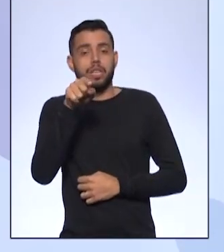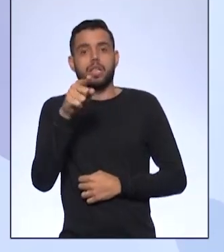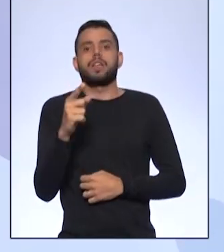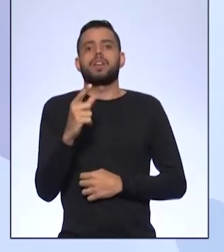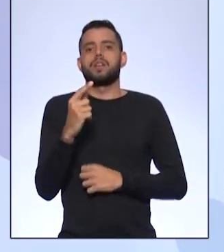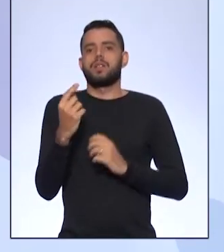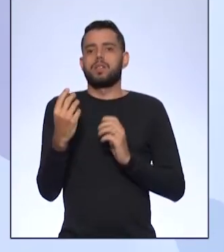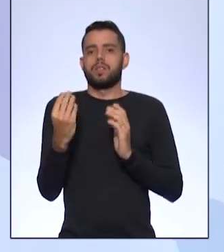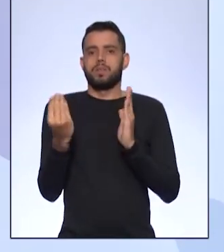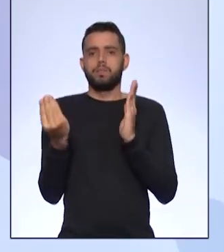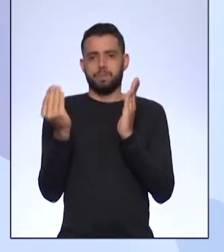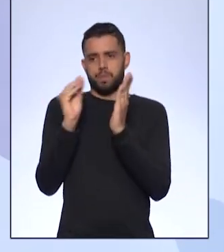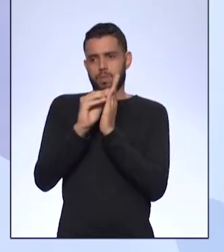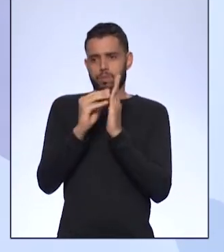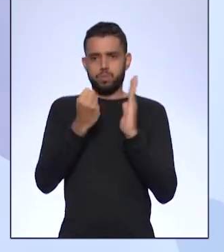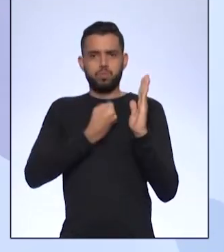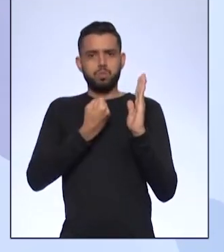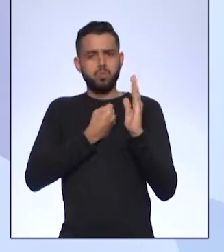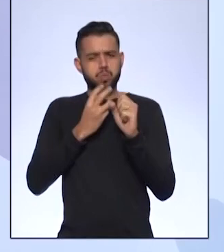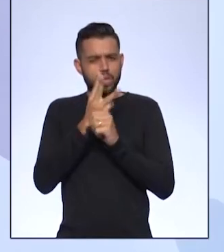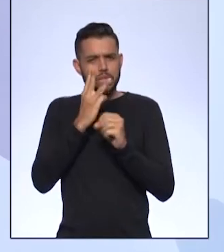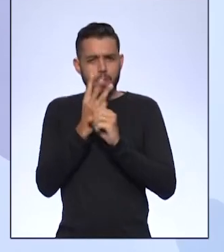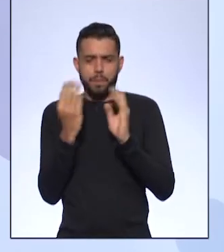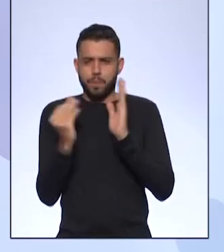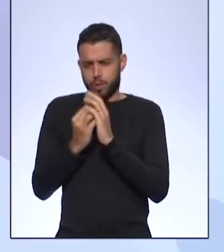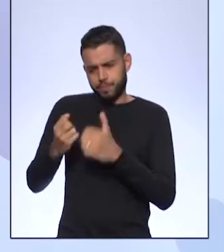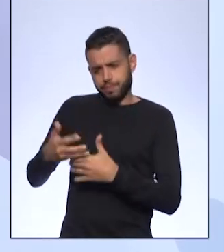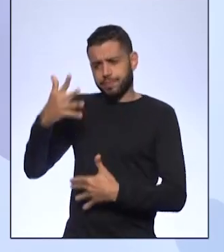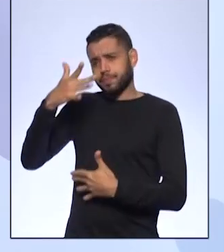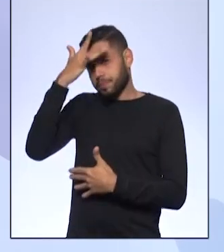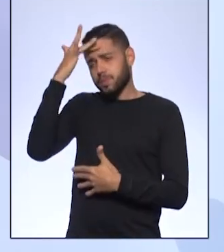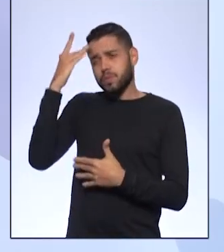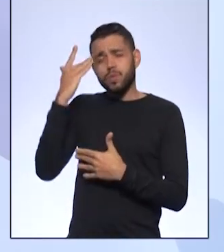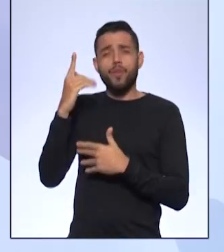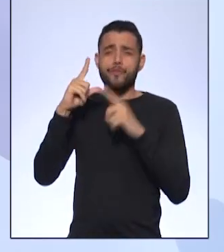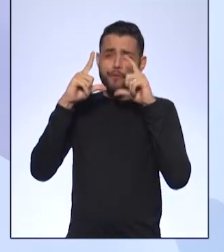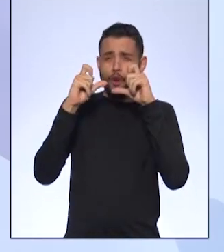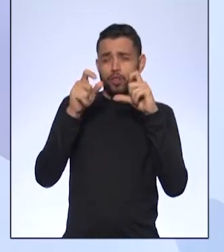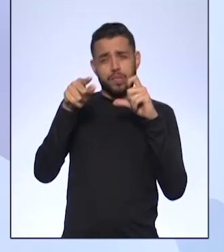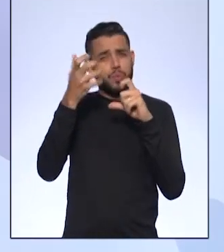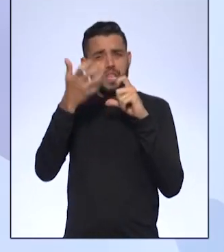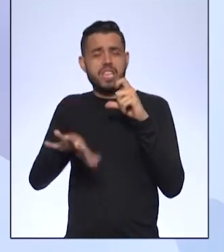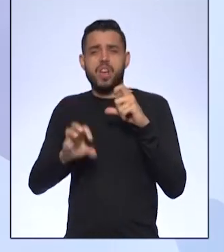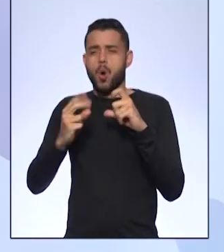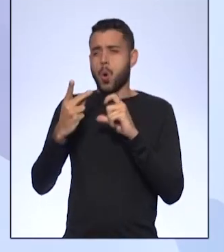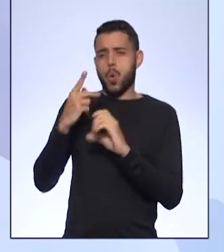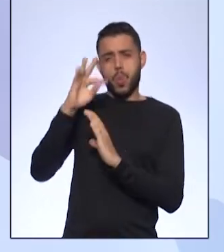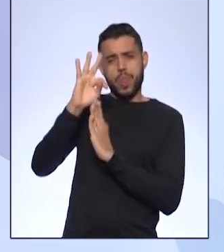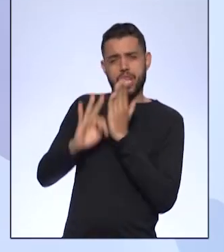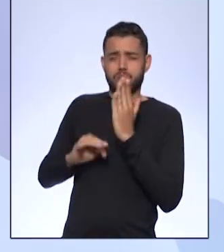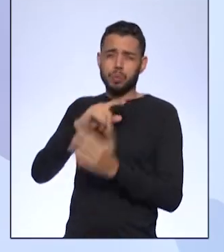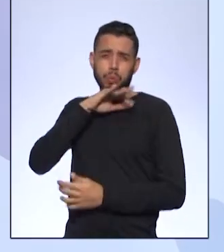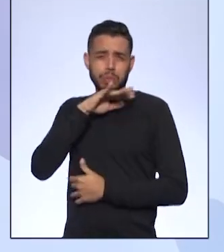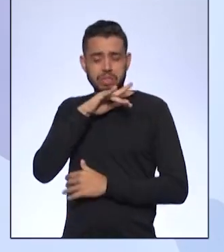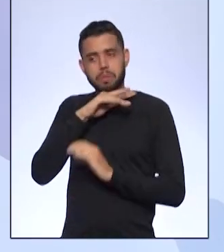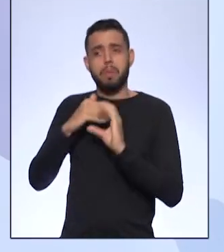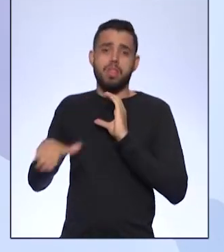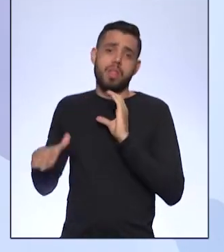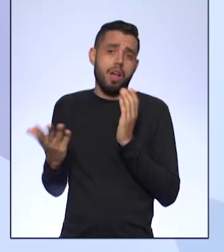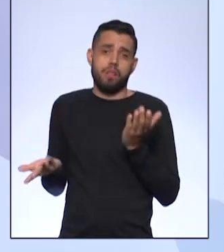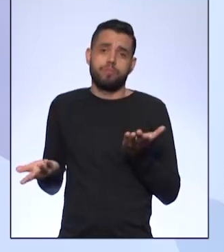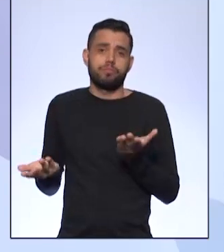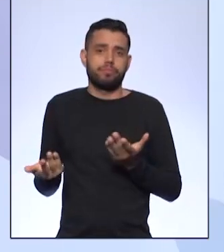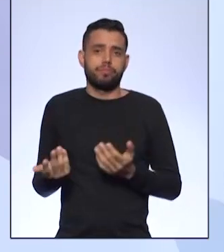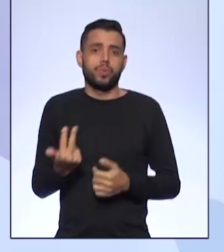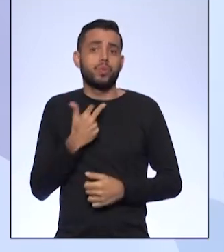colocar seu número no chat e alguém lá e te mandar uma mensagem desagradável ou uma foto que você não queria ver. Nada impede de você colocar ali uma página ou